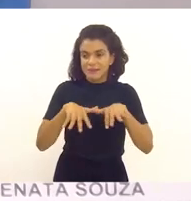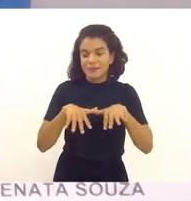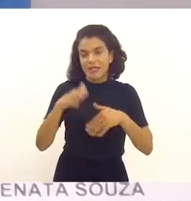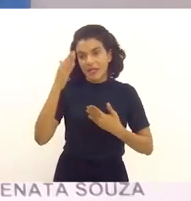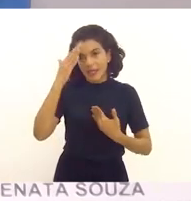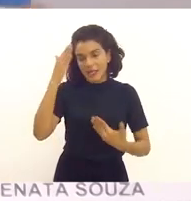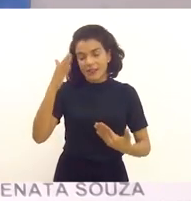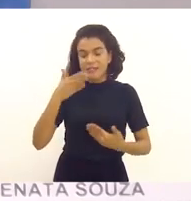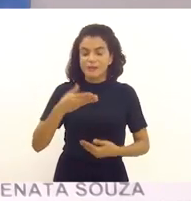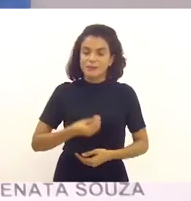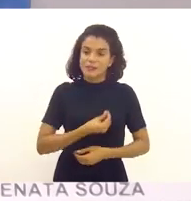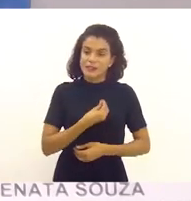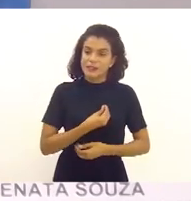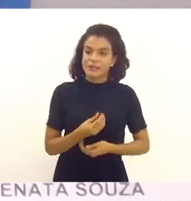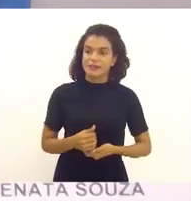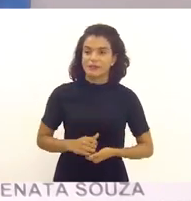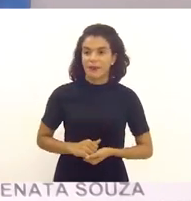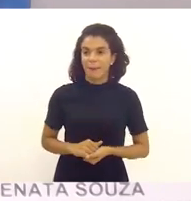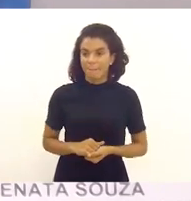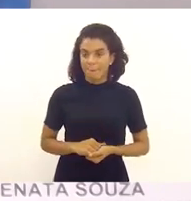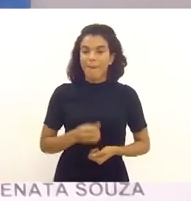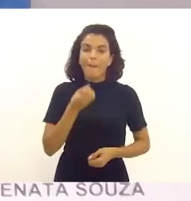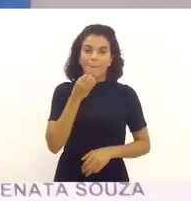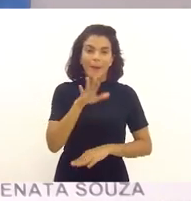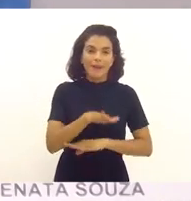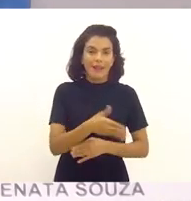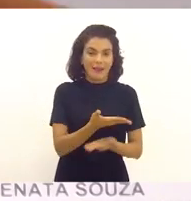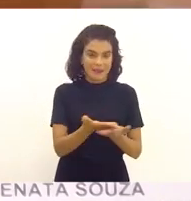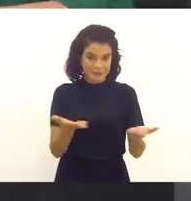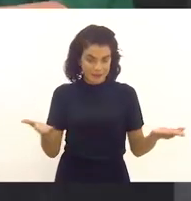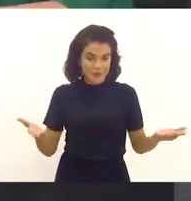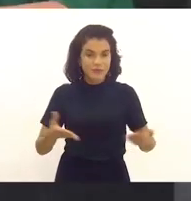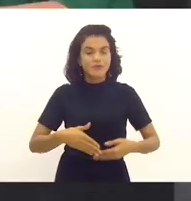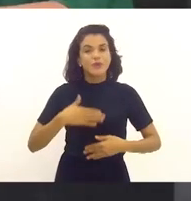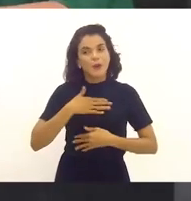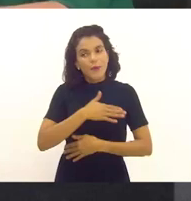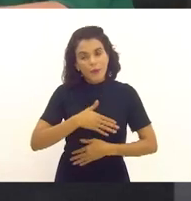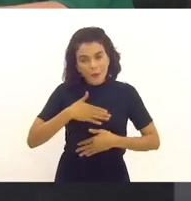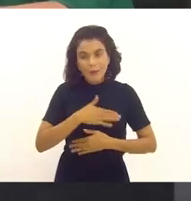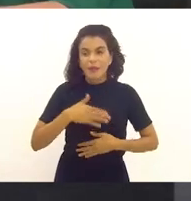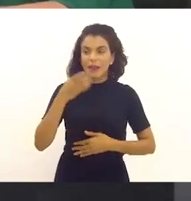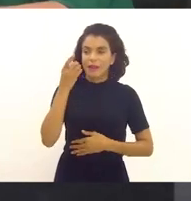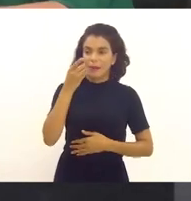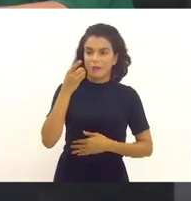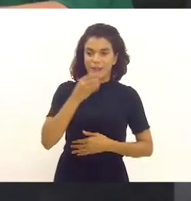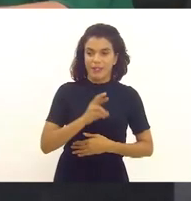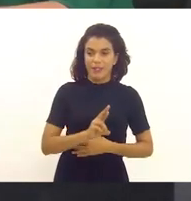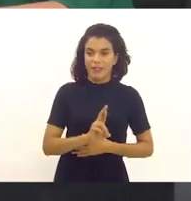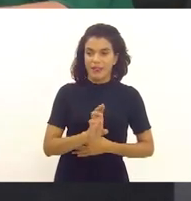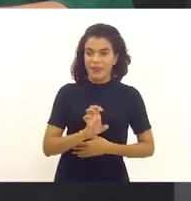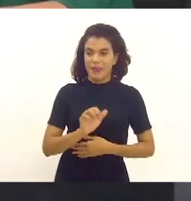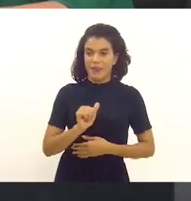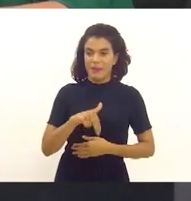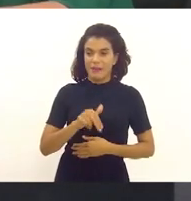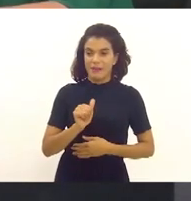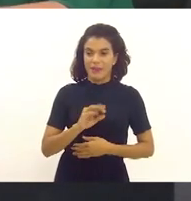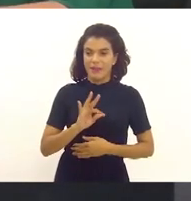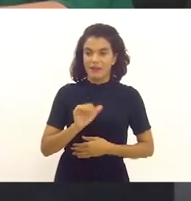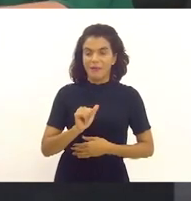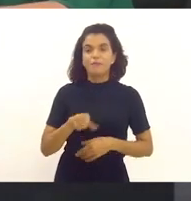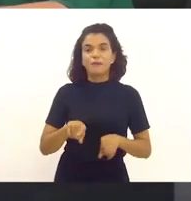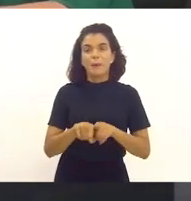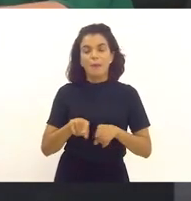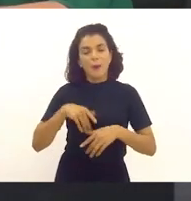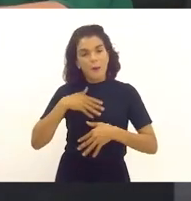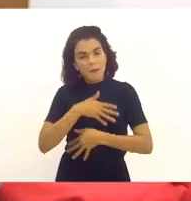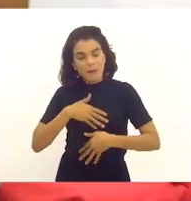agradeço a sua presença é boa tarde a todos cumprimento a deputada Renata na pessoa dela complementa os